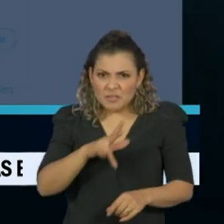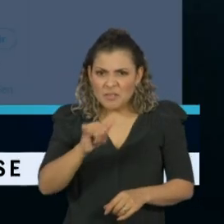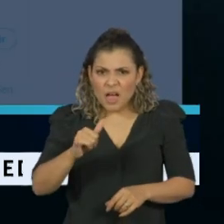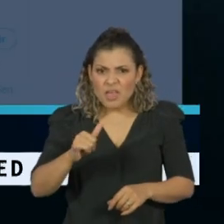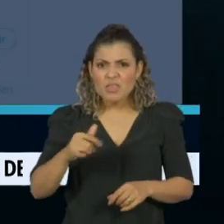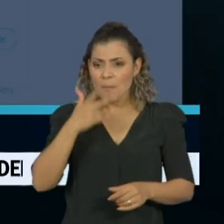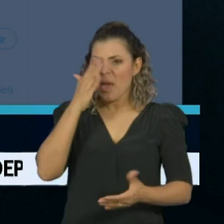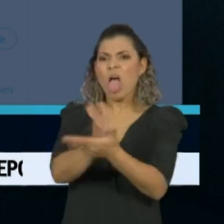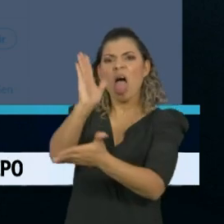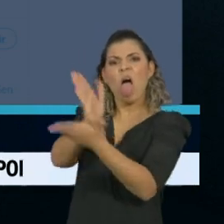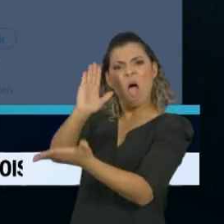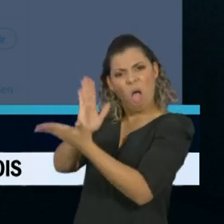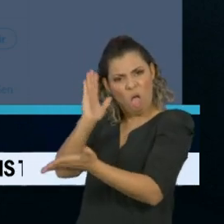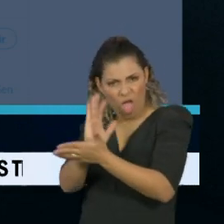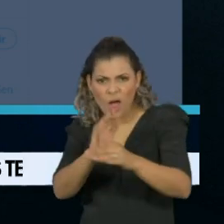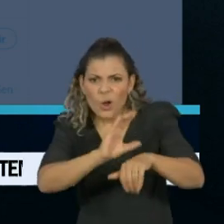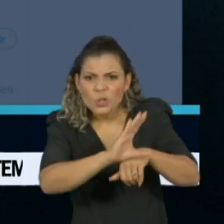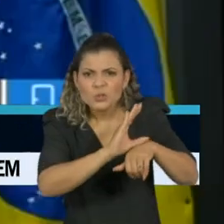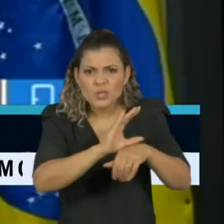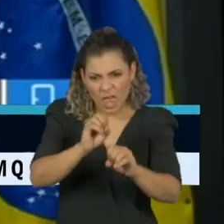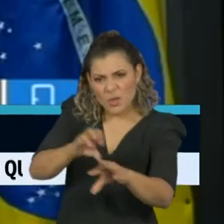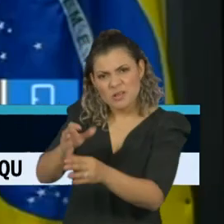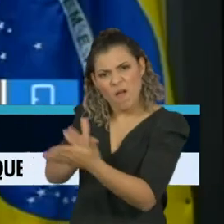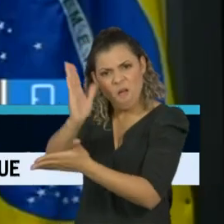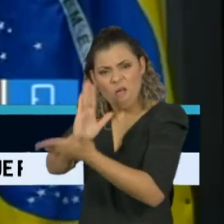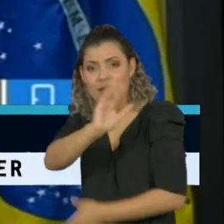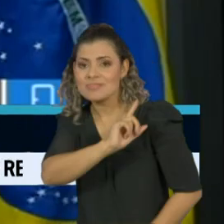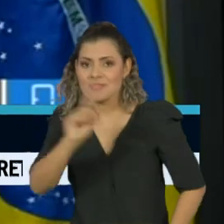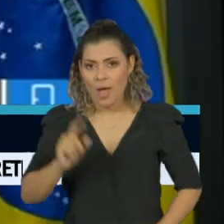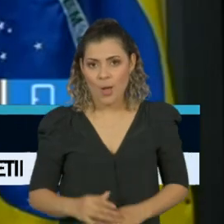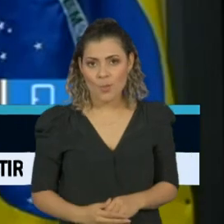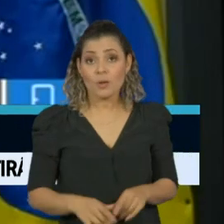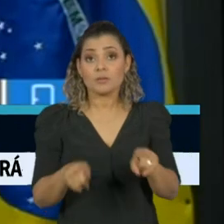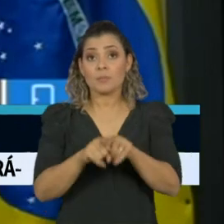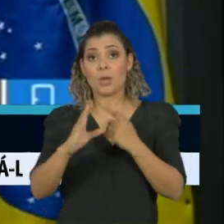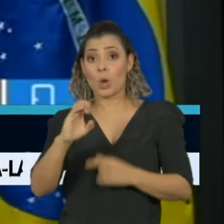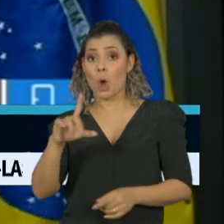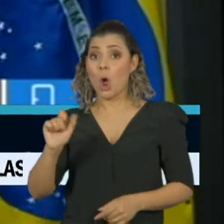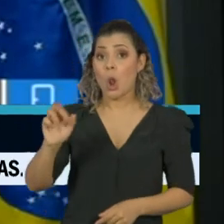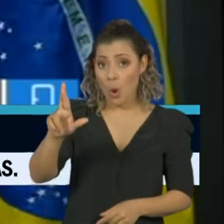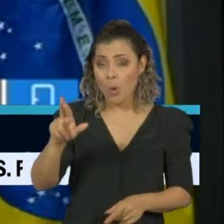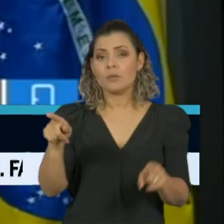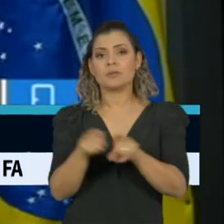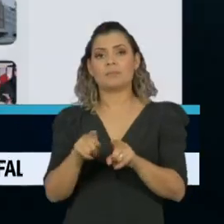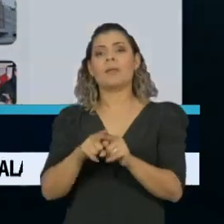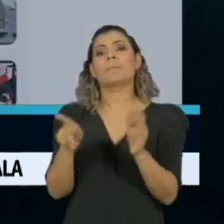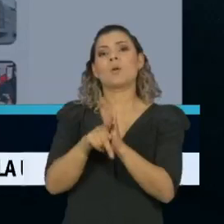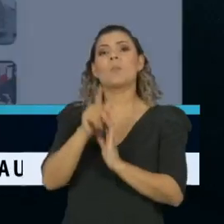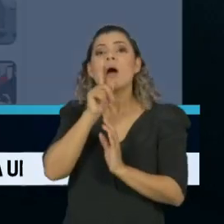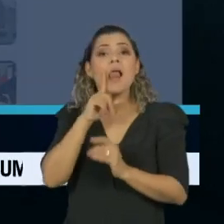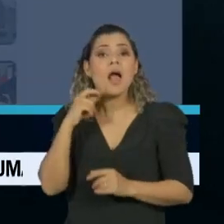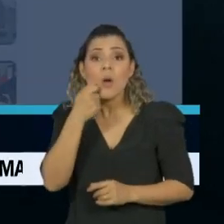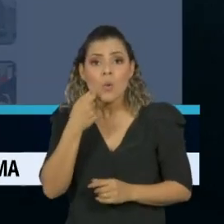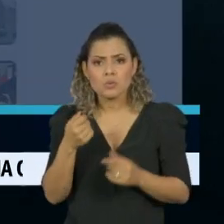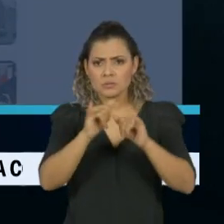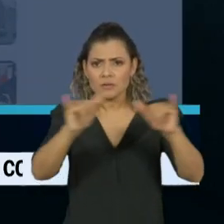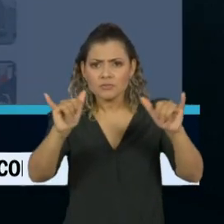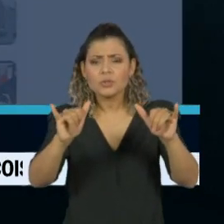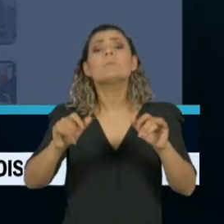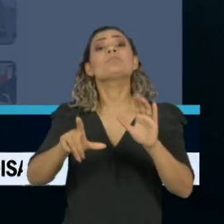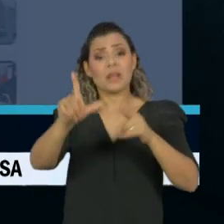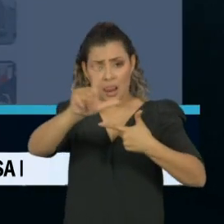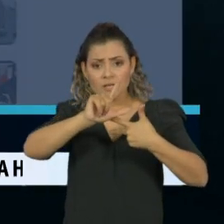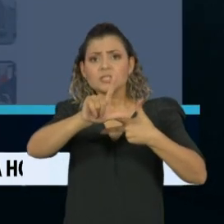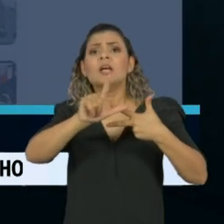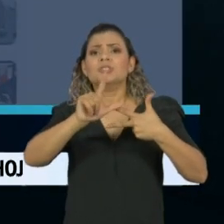passar sua boiada na constituição nem na educação o senador o valor de melo do pros de alagoas escreveu o legislativo